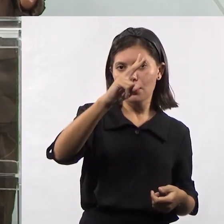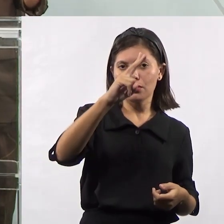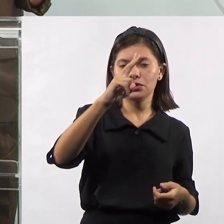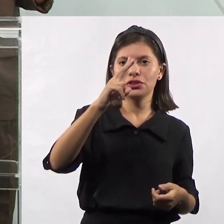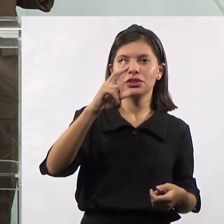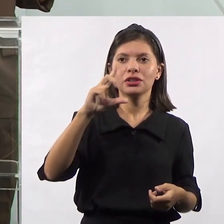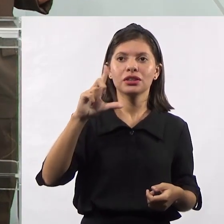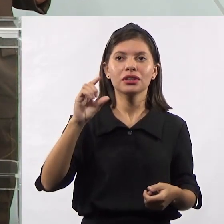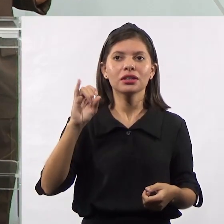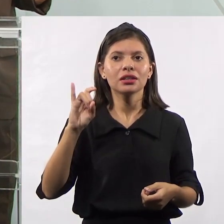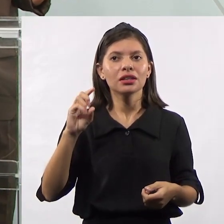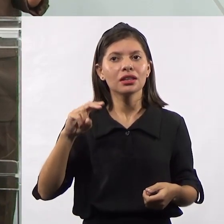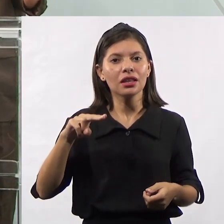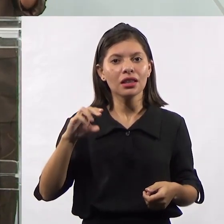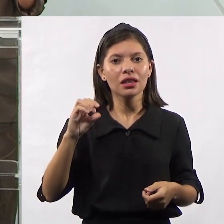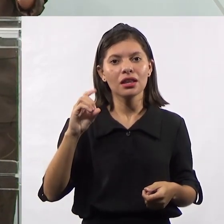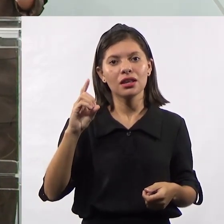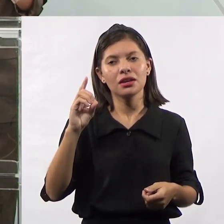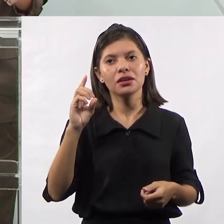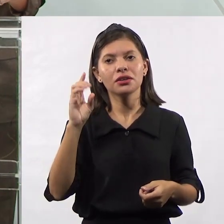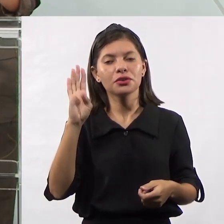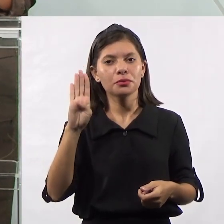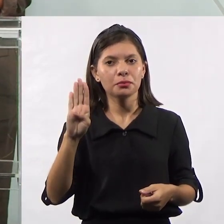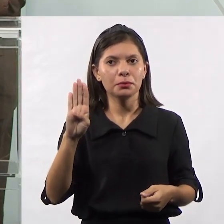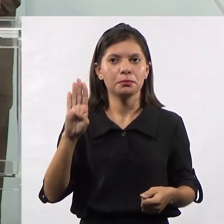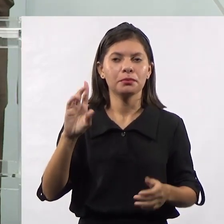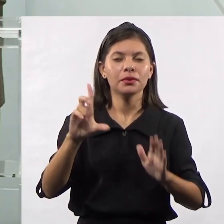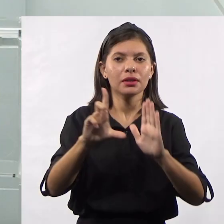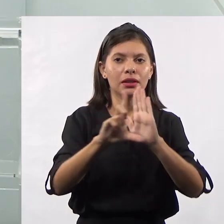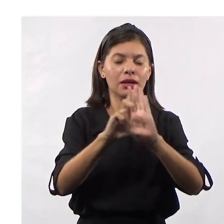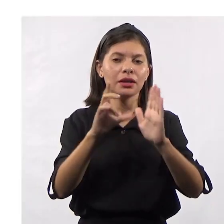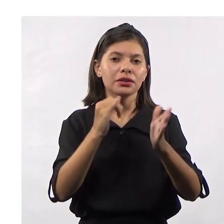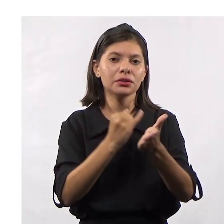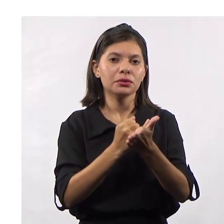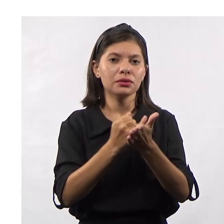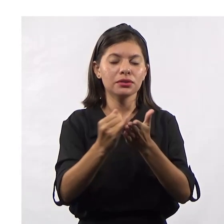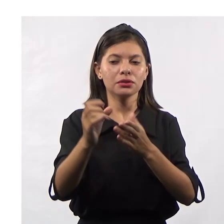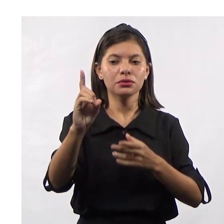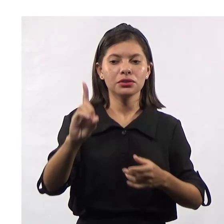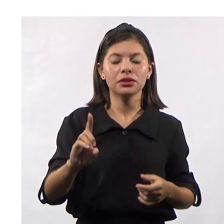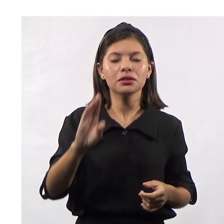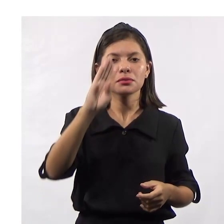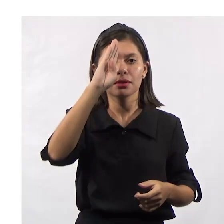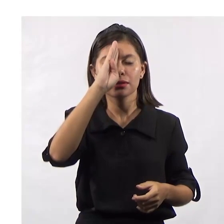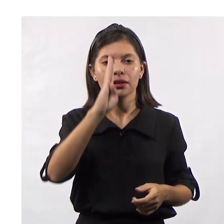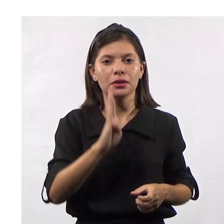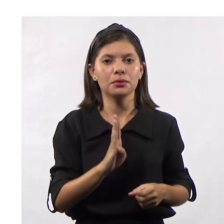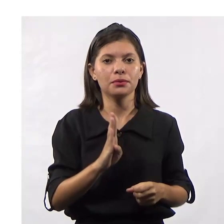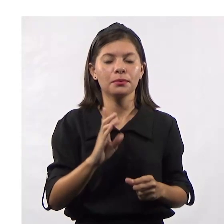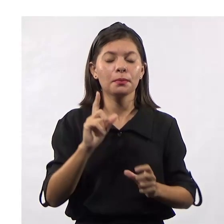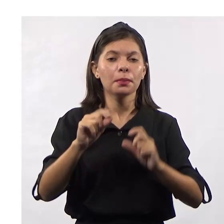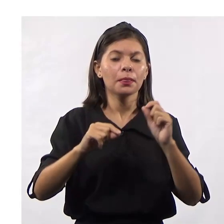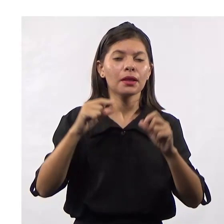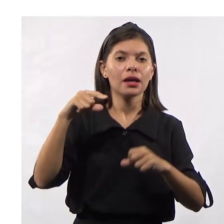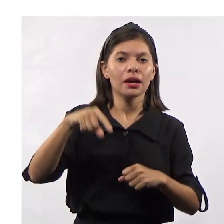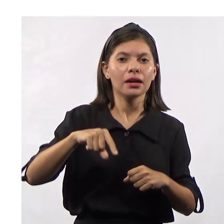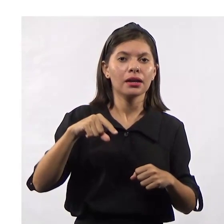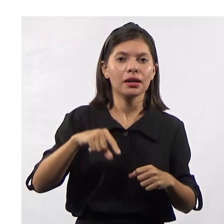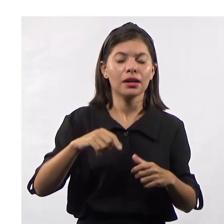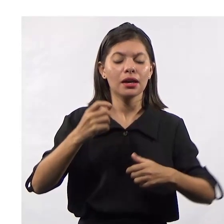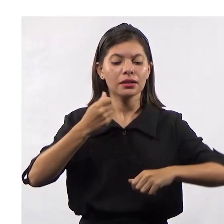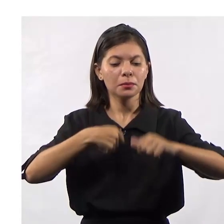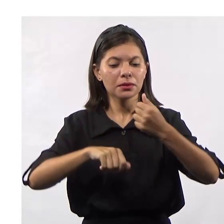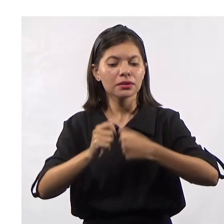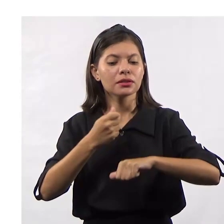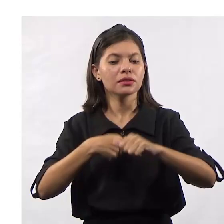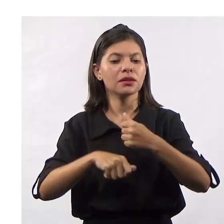LINDB, né? Da Lei de Introdução às Normas do Direito Brasileiro. Então, olha só, aqui a